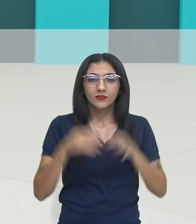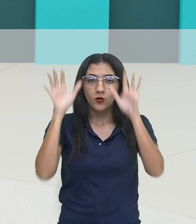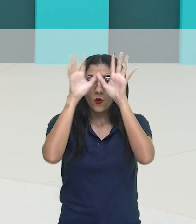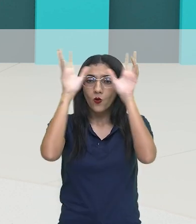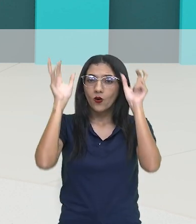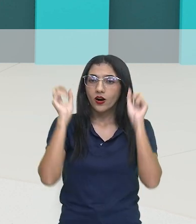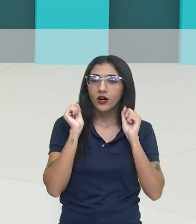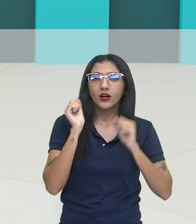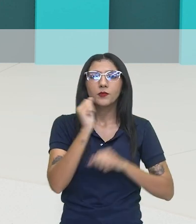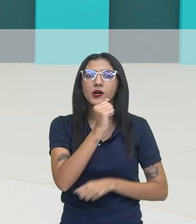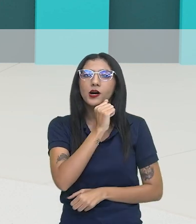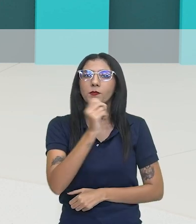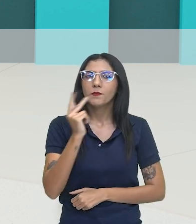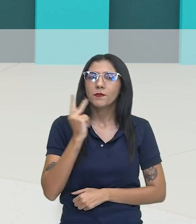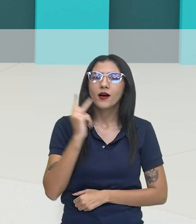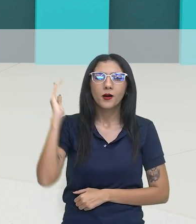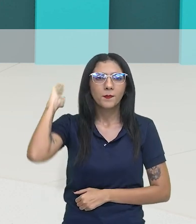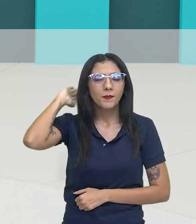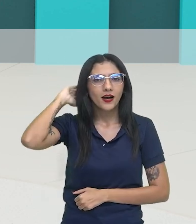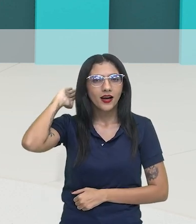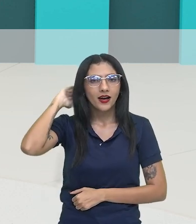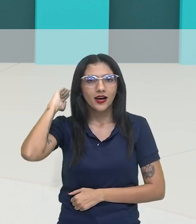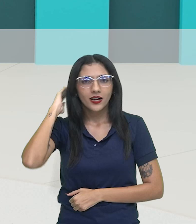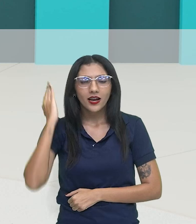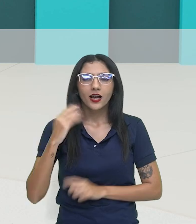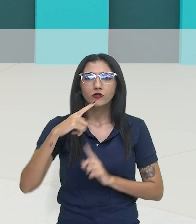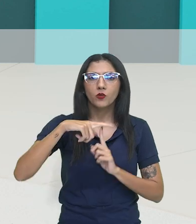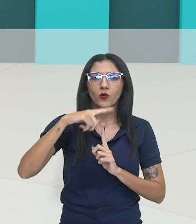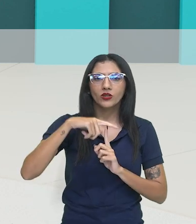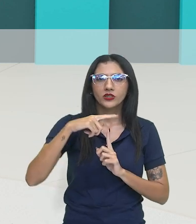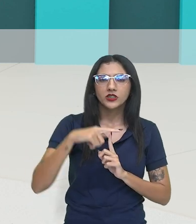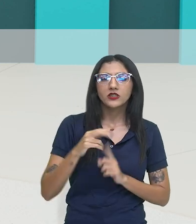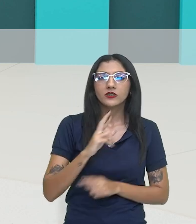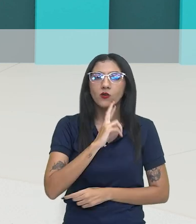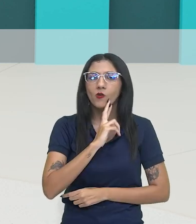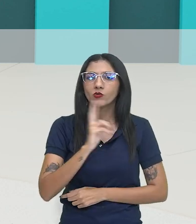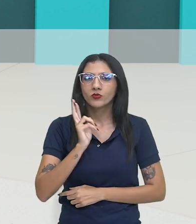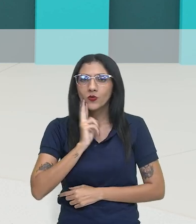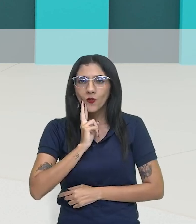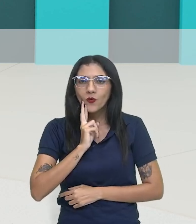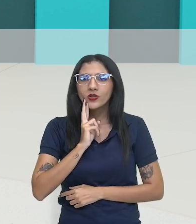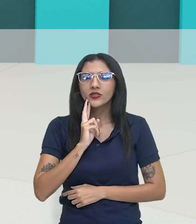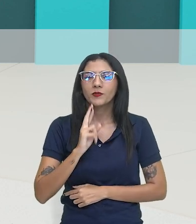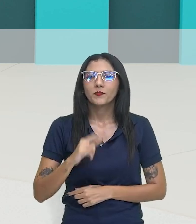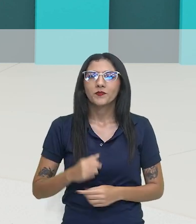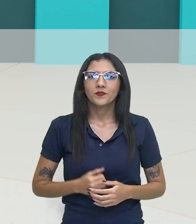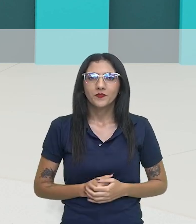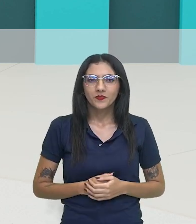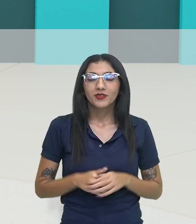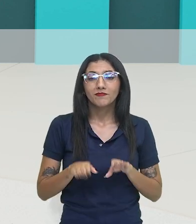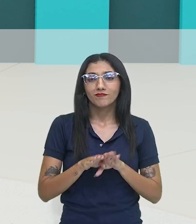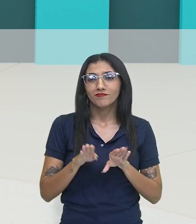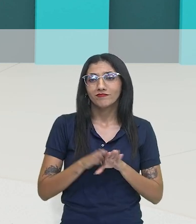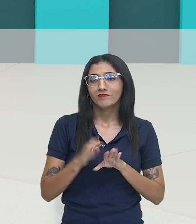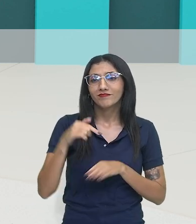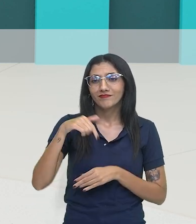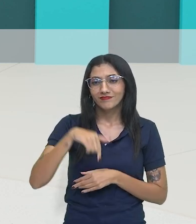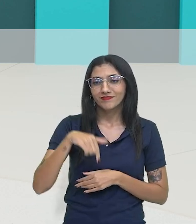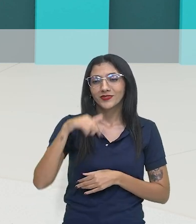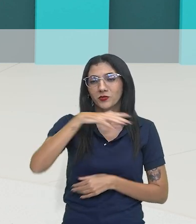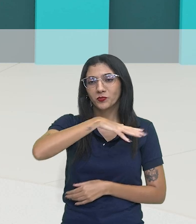Roraima, Amapá, Pará, Tocantins, Rondônia, Acre e o nosso estado que é